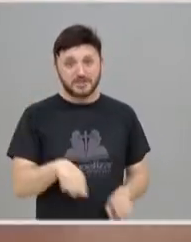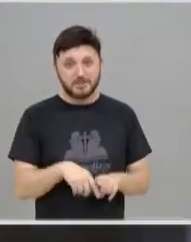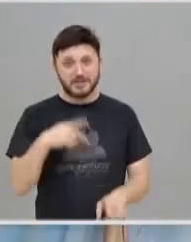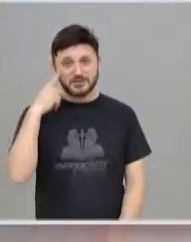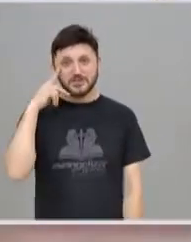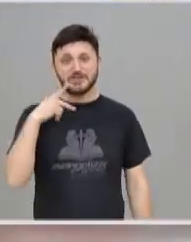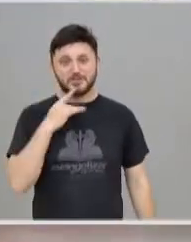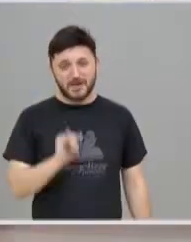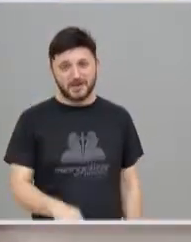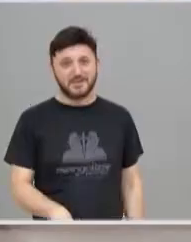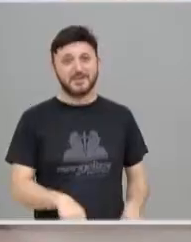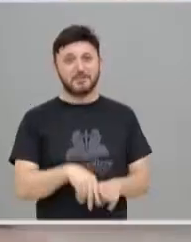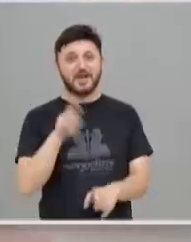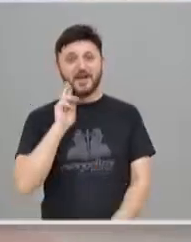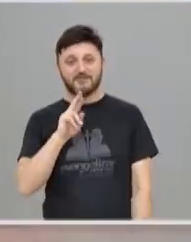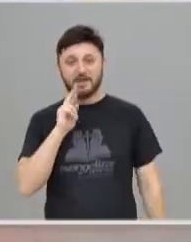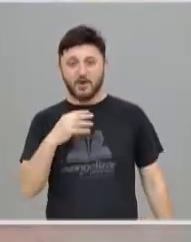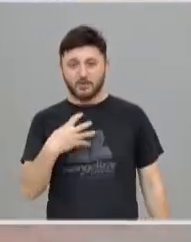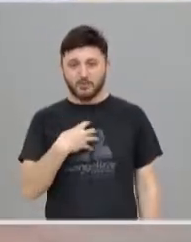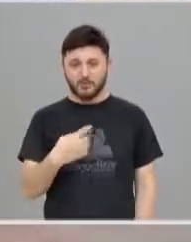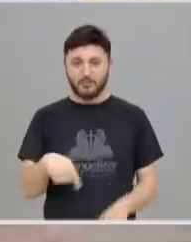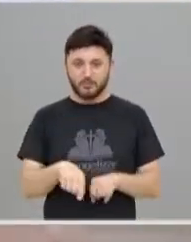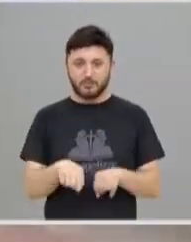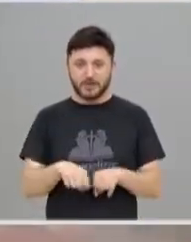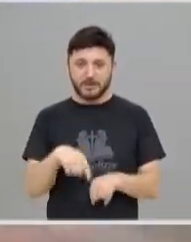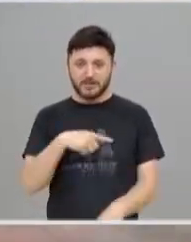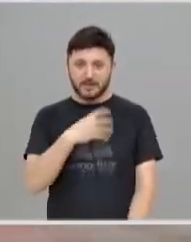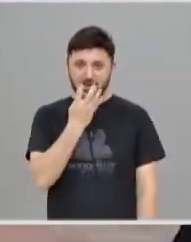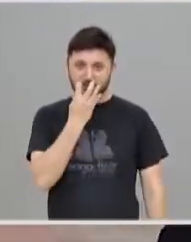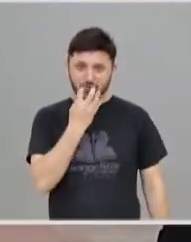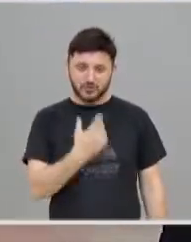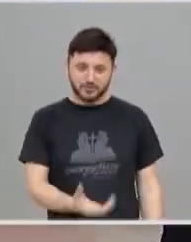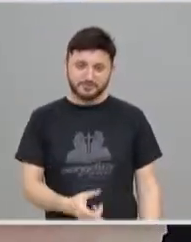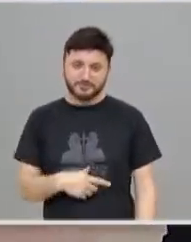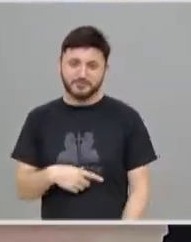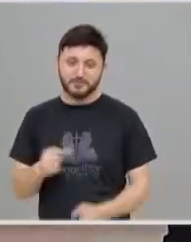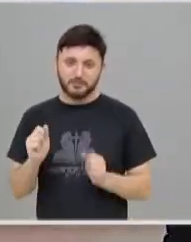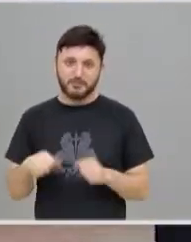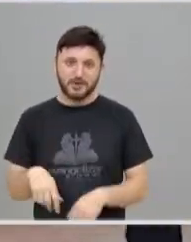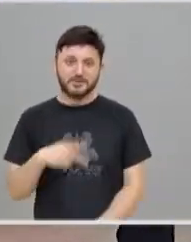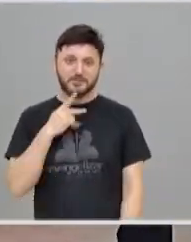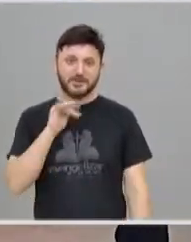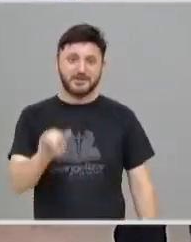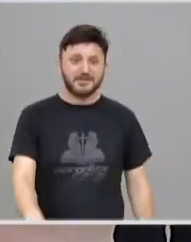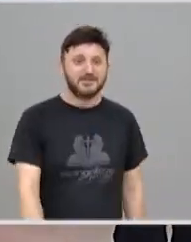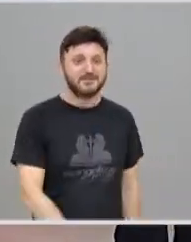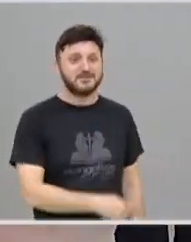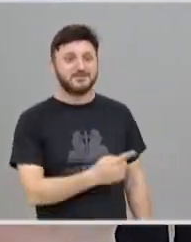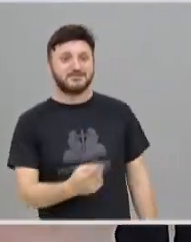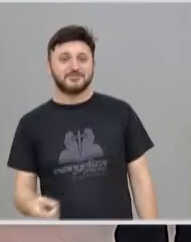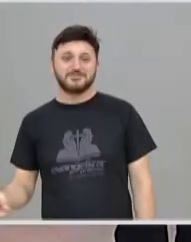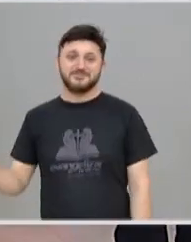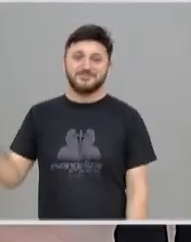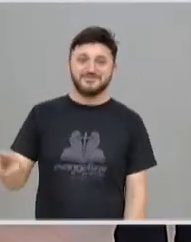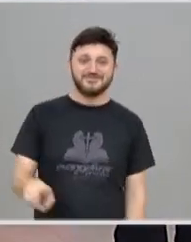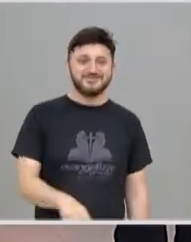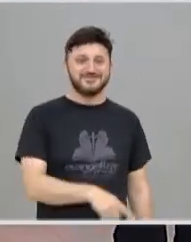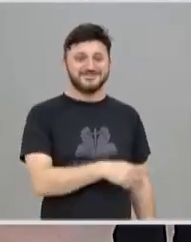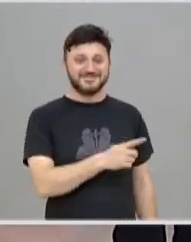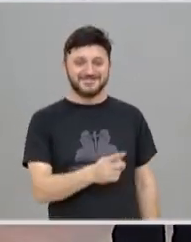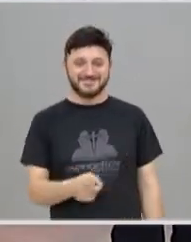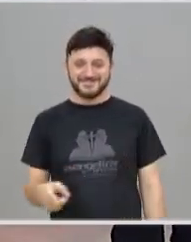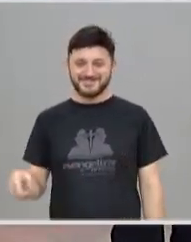amo, com o peito apertado e a voz quase falhando.